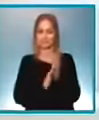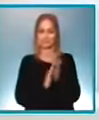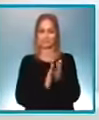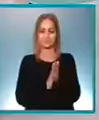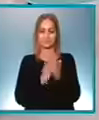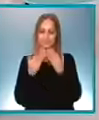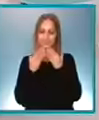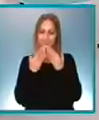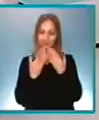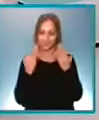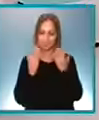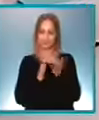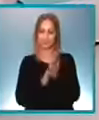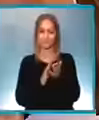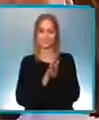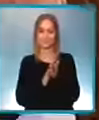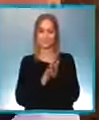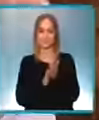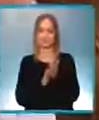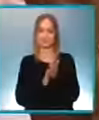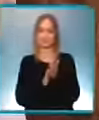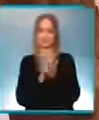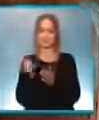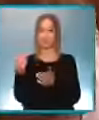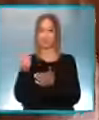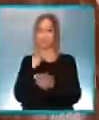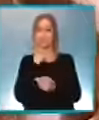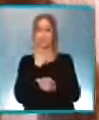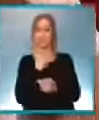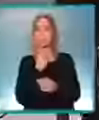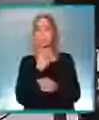obrigado. Obrigada. Há pouco estavas a perguntar, não era, João? Está a cantar de algum lado, Mário.